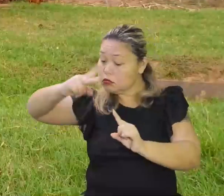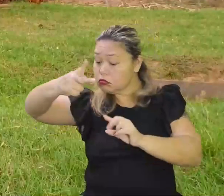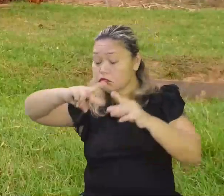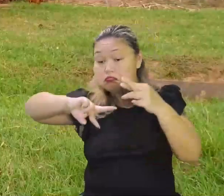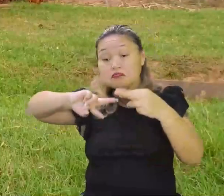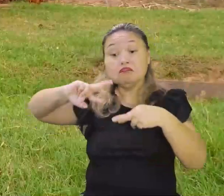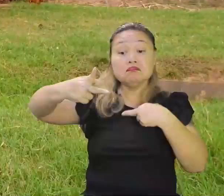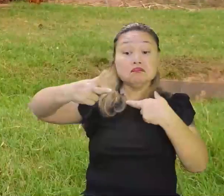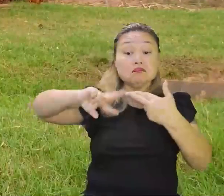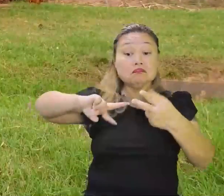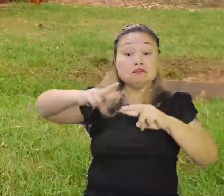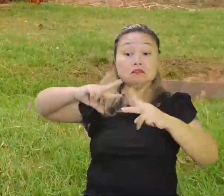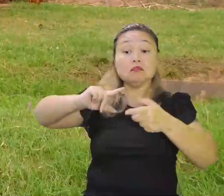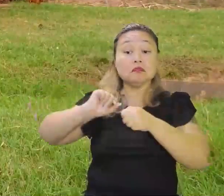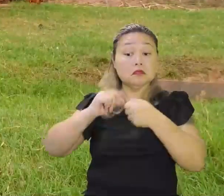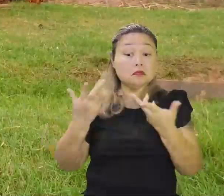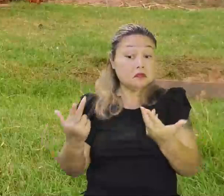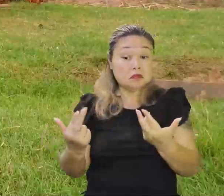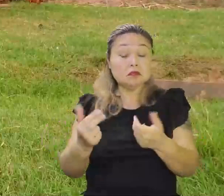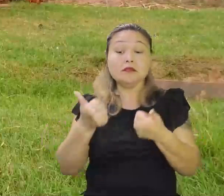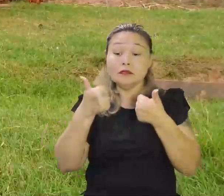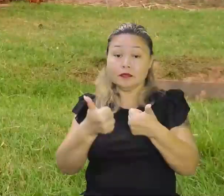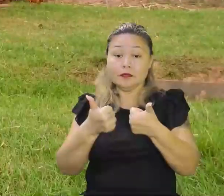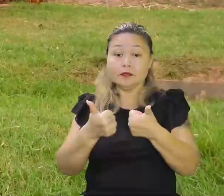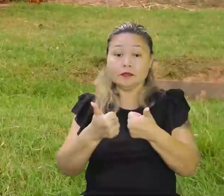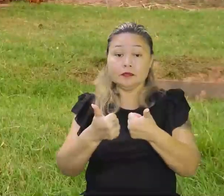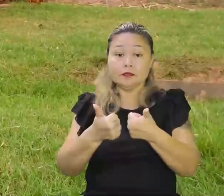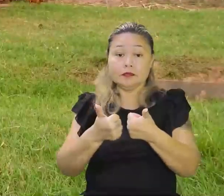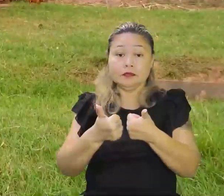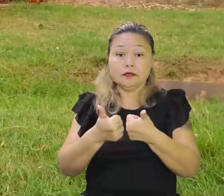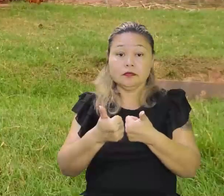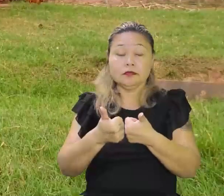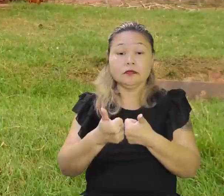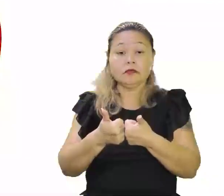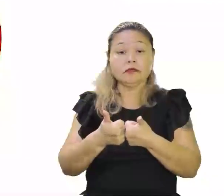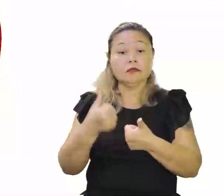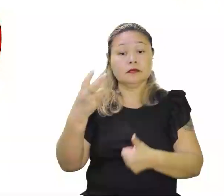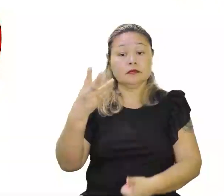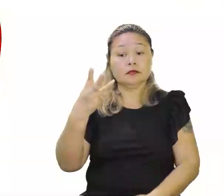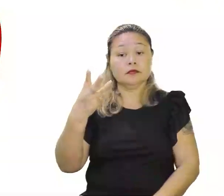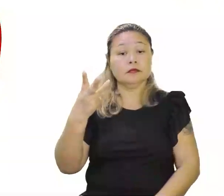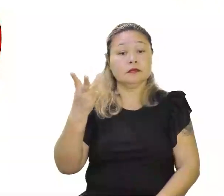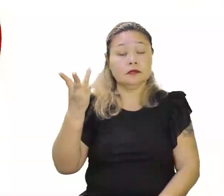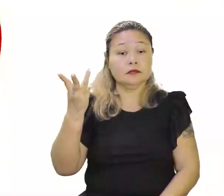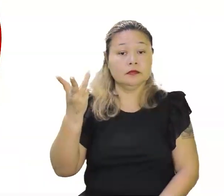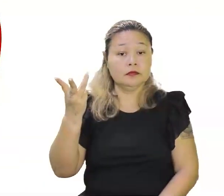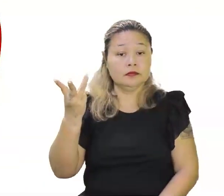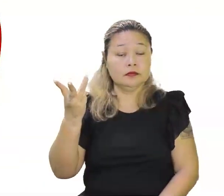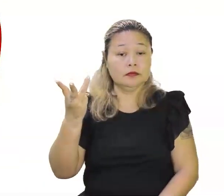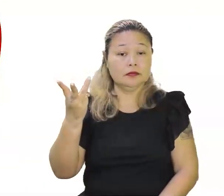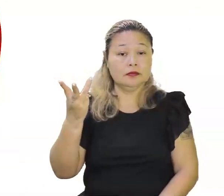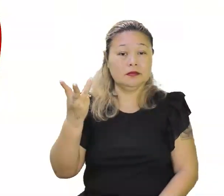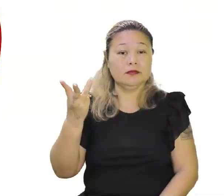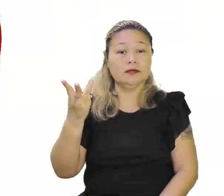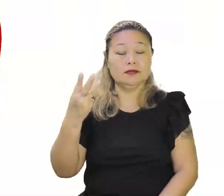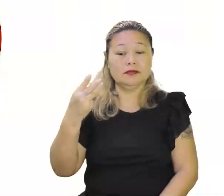pulo, beleza? Certinho? Então vamos lá, então, terceiro exemplo para a gente finalizar essa aula